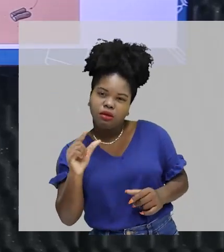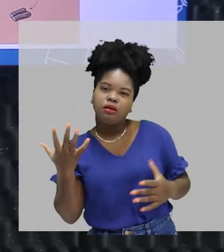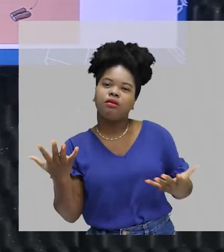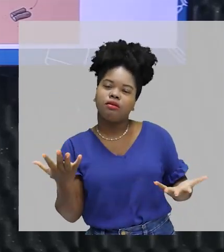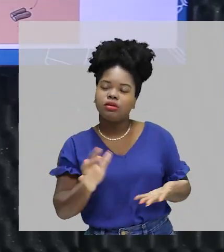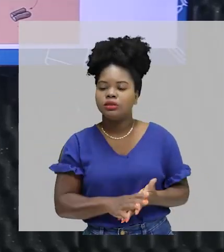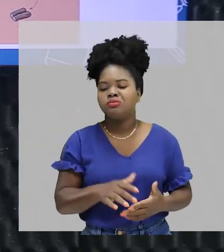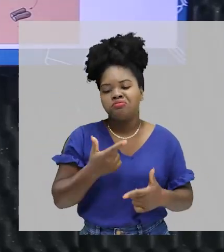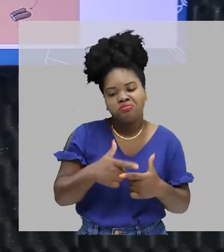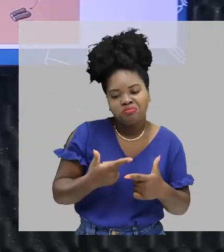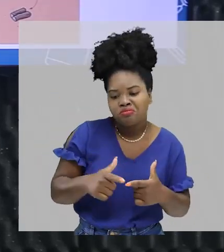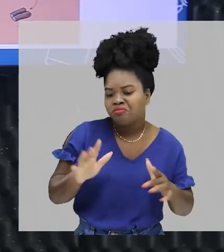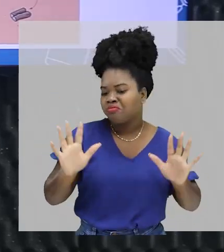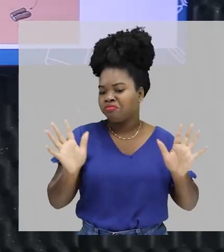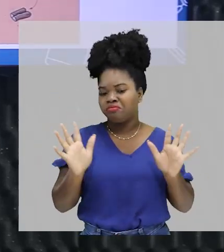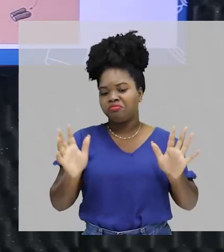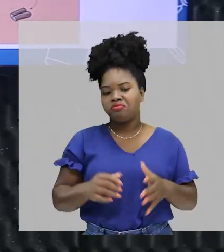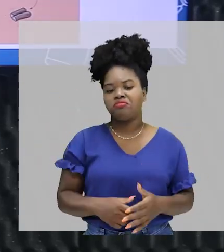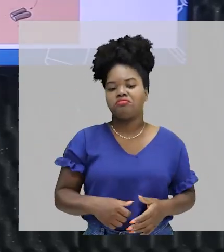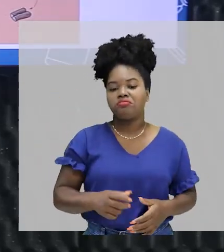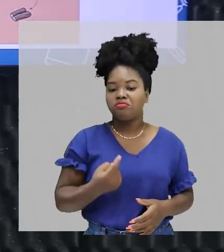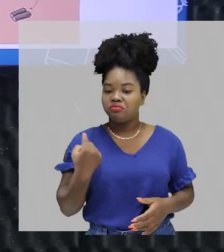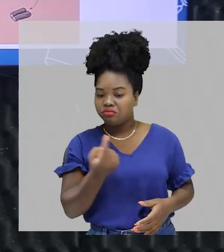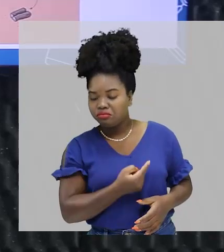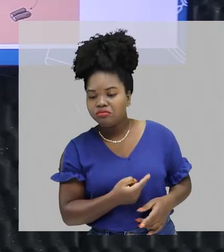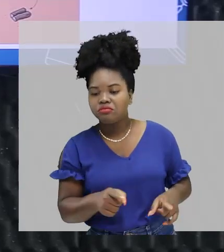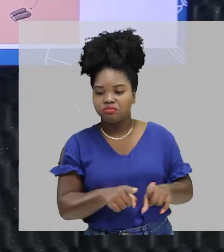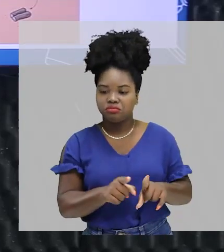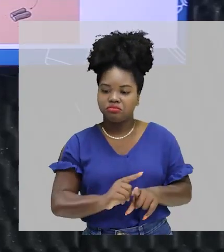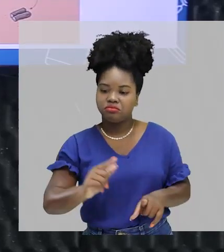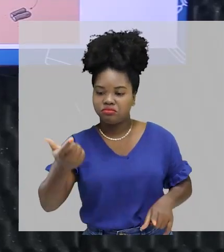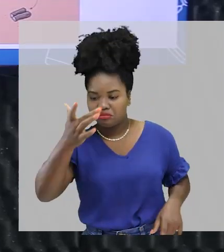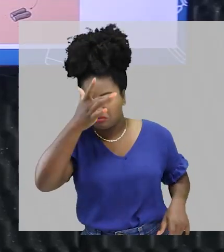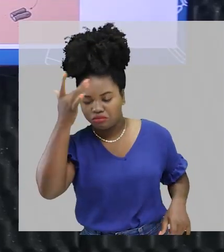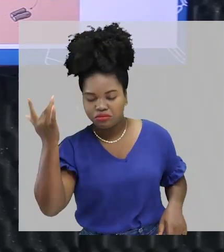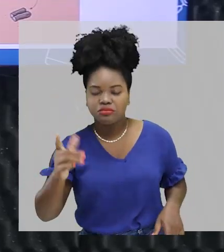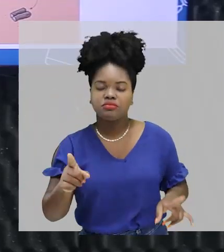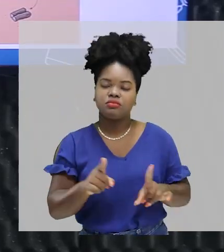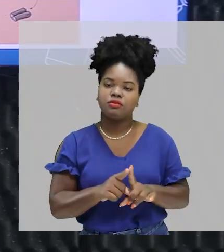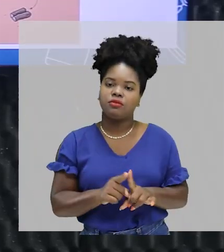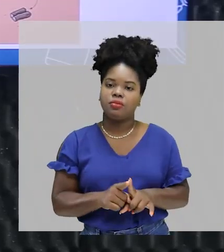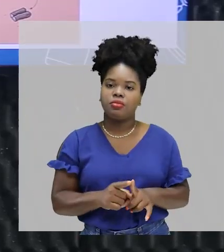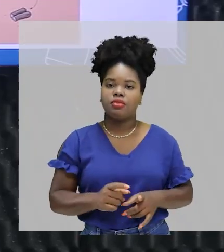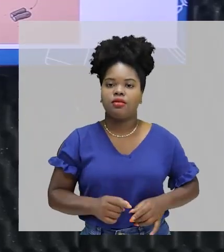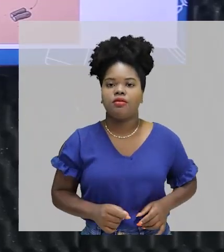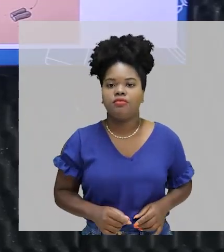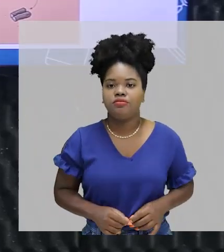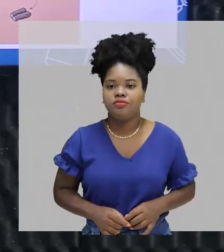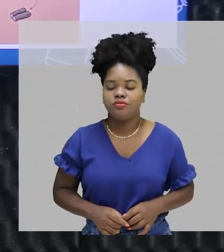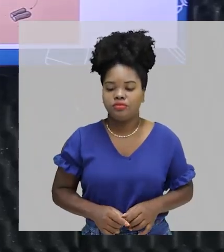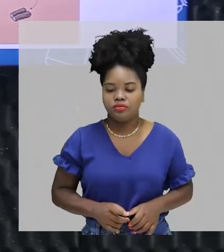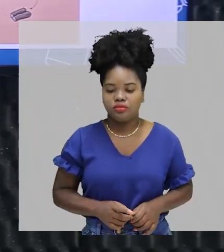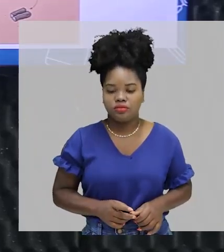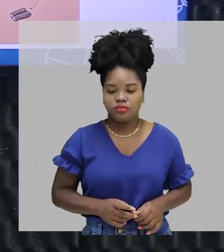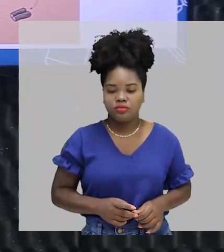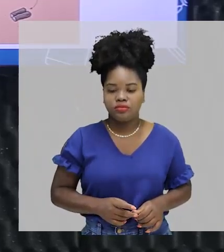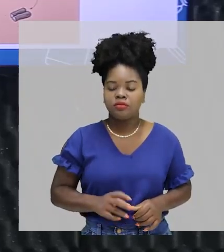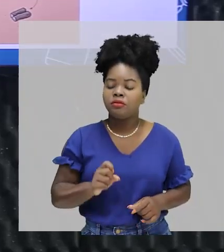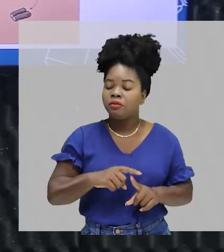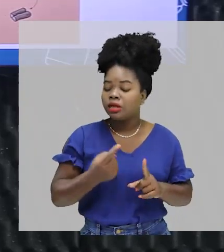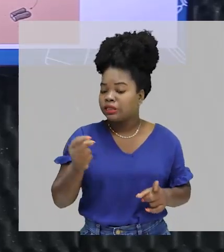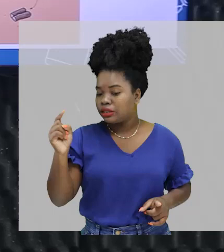nenhum problema, tanto para a gente, quanto para qualquer outra pessoa, né, que estiver ao nosso redor, o nosso convívio. Mas